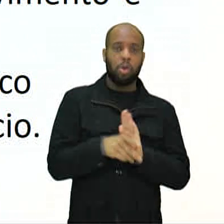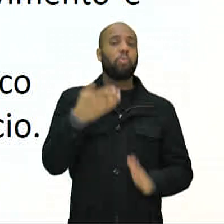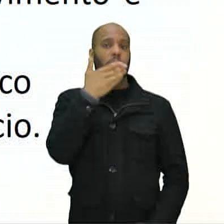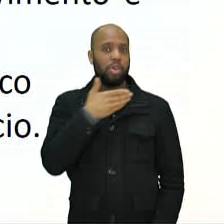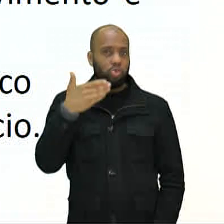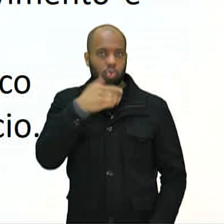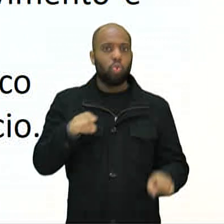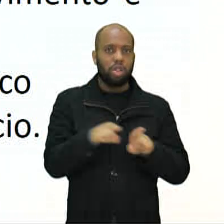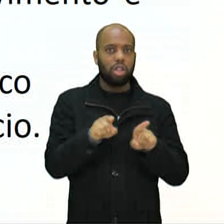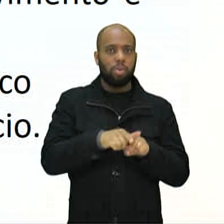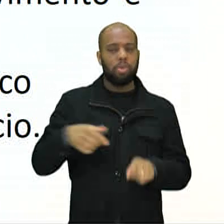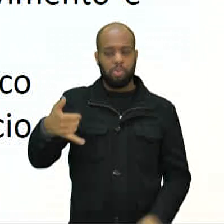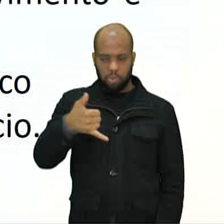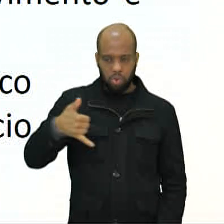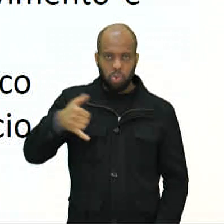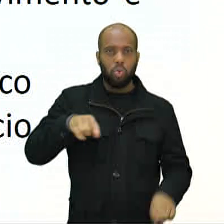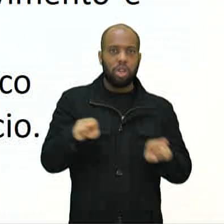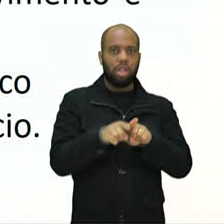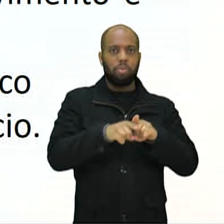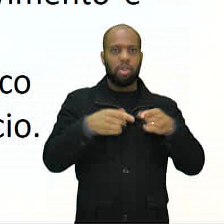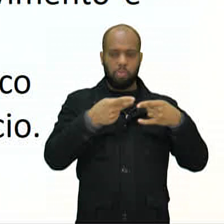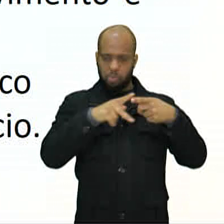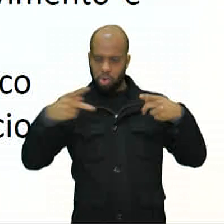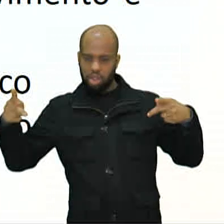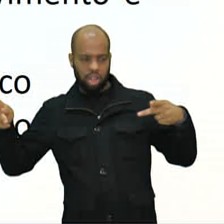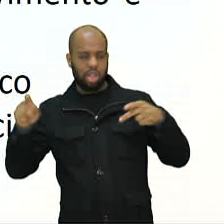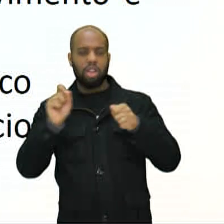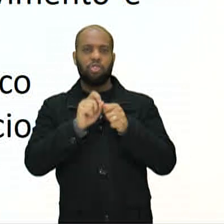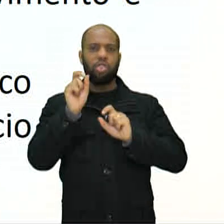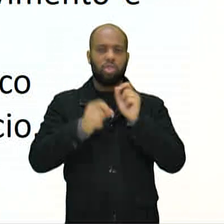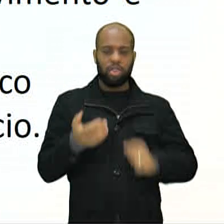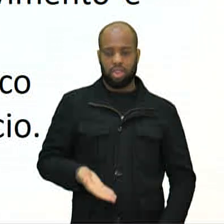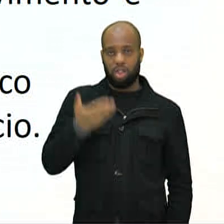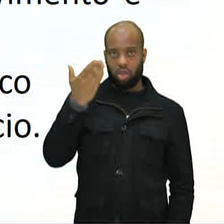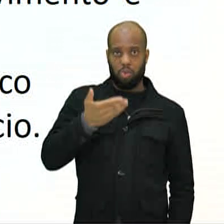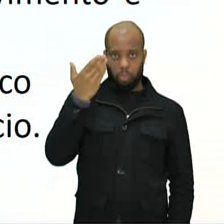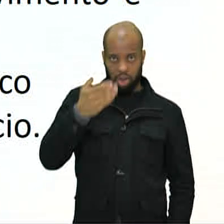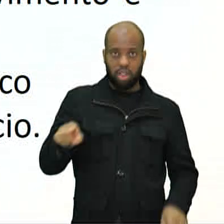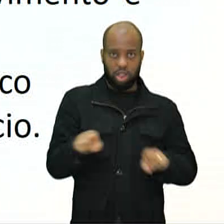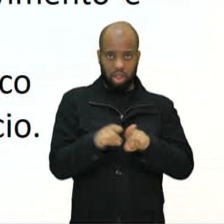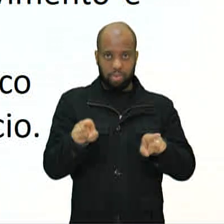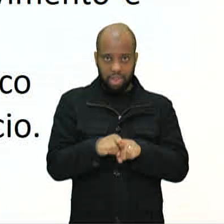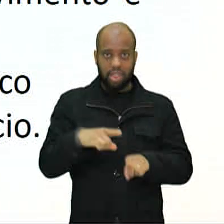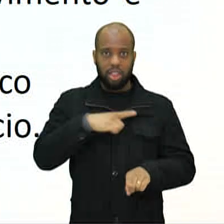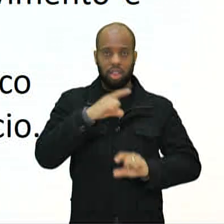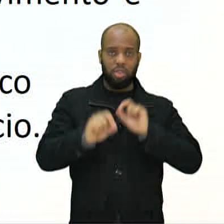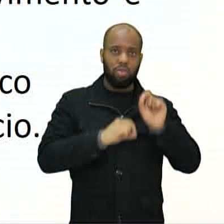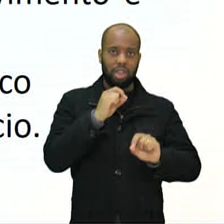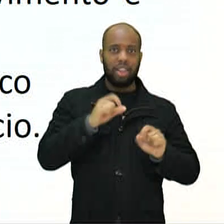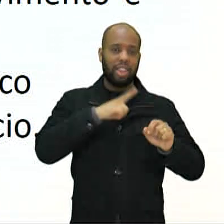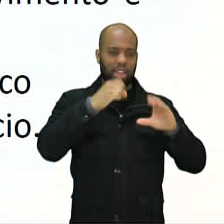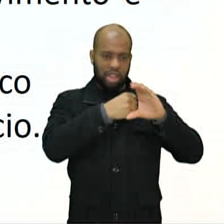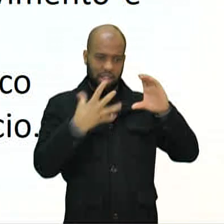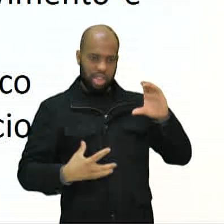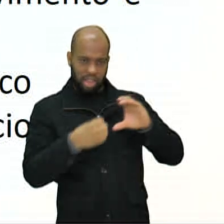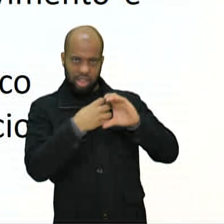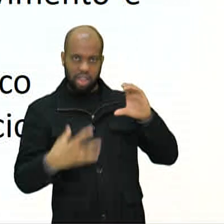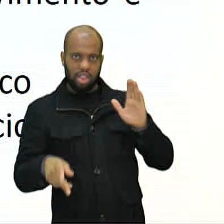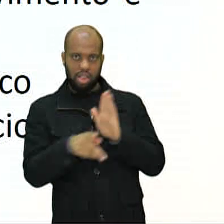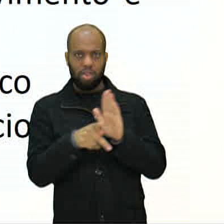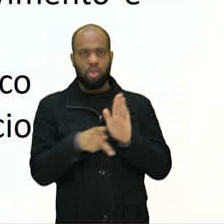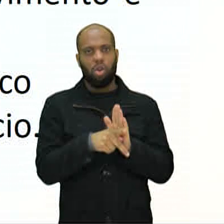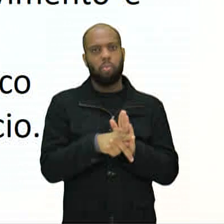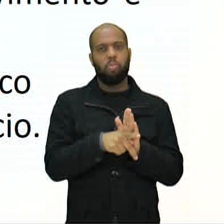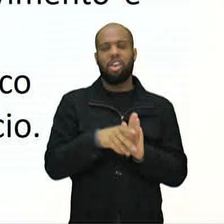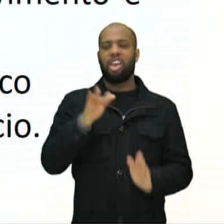das gorduras e das proteínas, regulando o crescimento corporal, assim como o desenvolvimento e as características relacionadas à fertilidade.